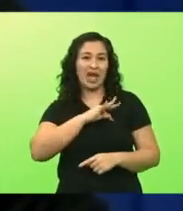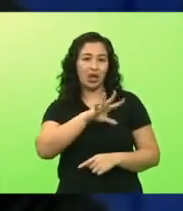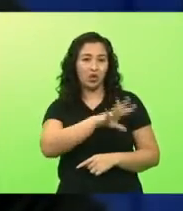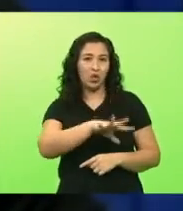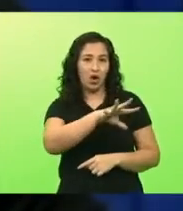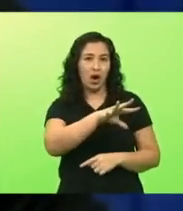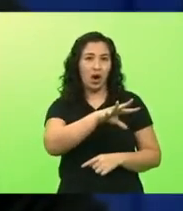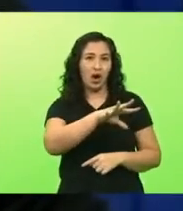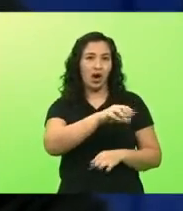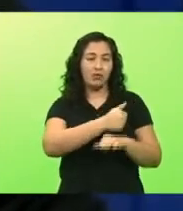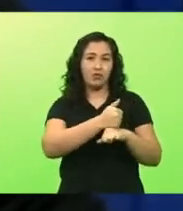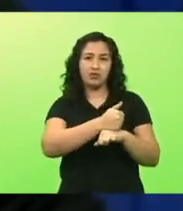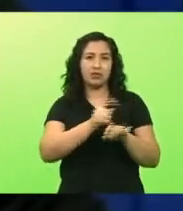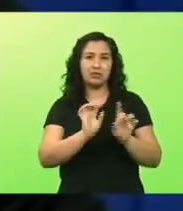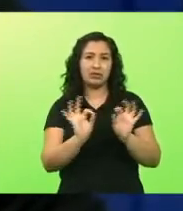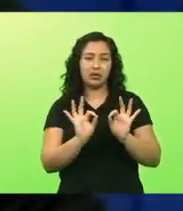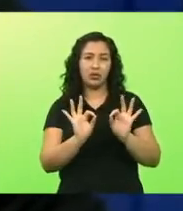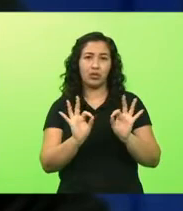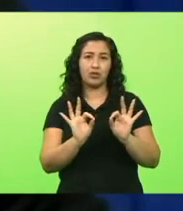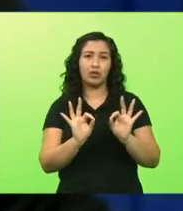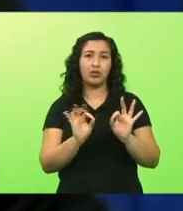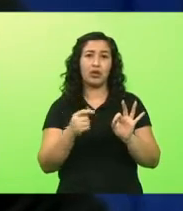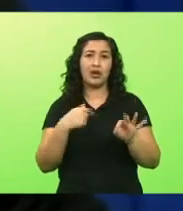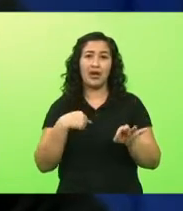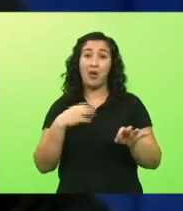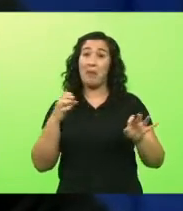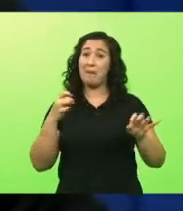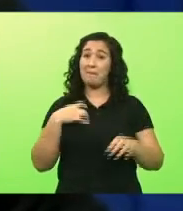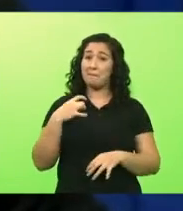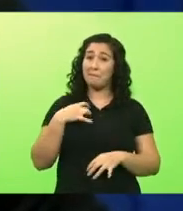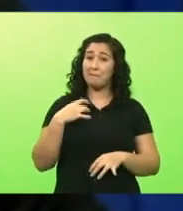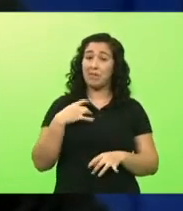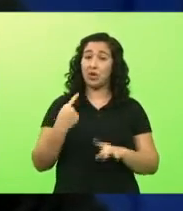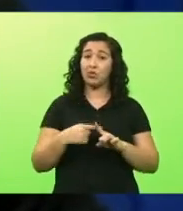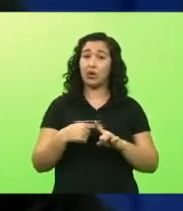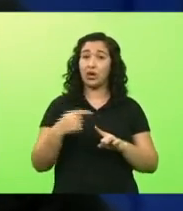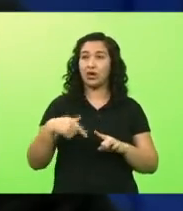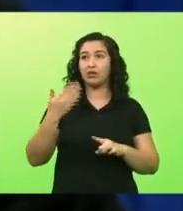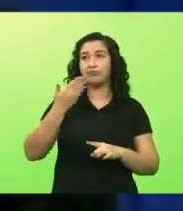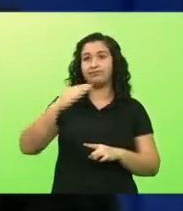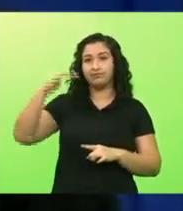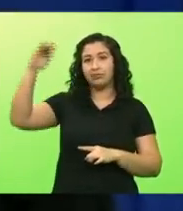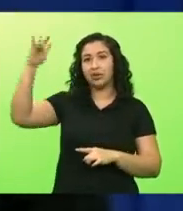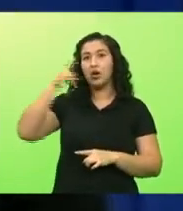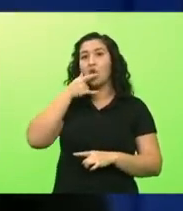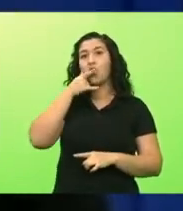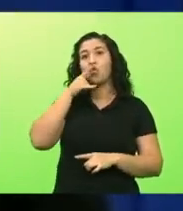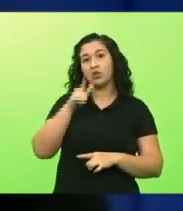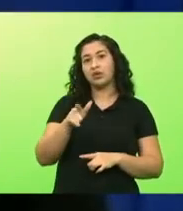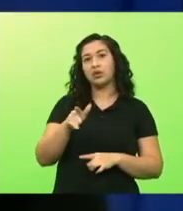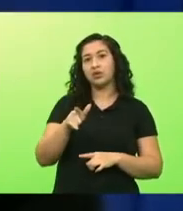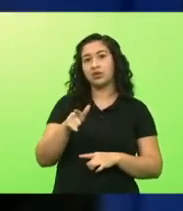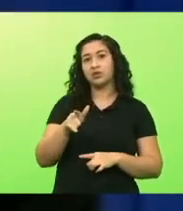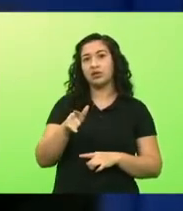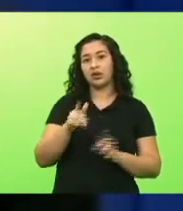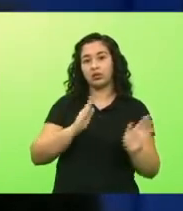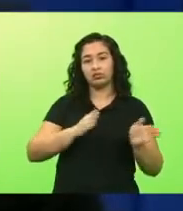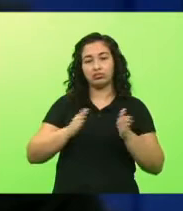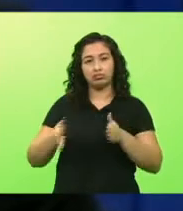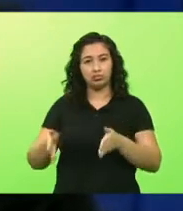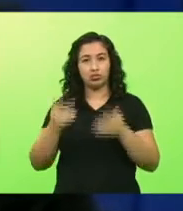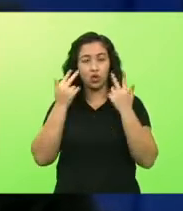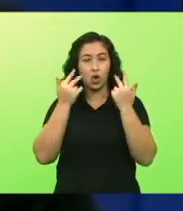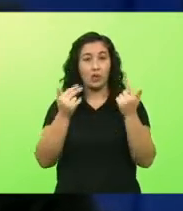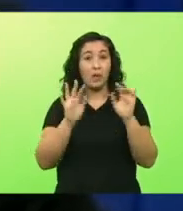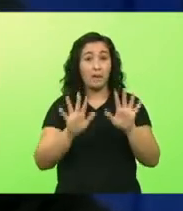muito receio. Aqui, graças a Deus, a região serrana, nós conseguimos estar estabilizada, mas no oeste